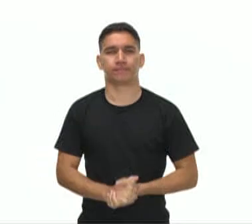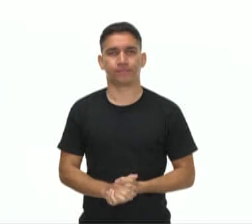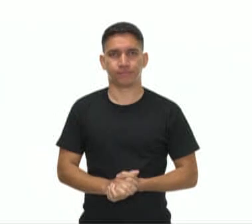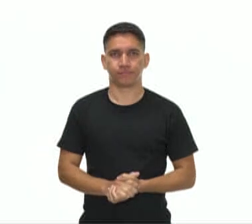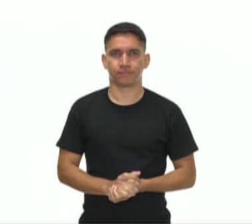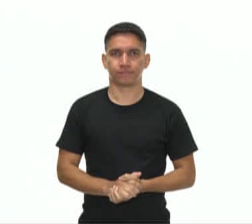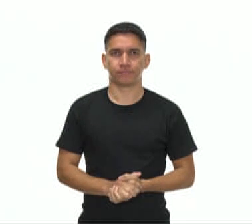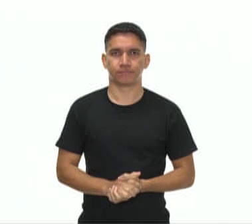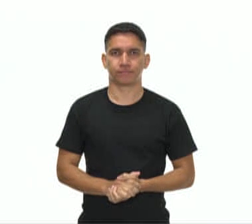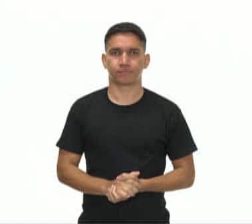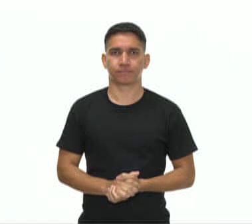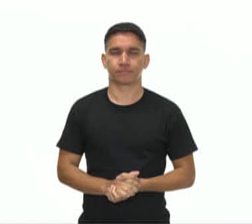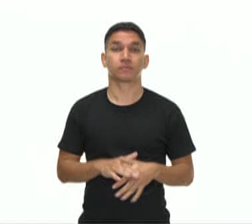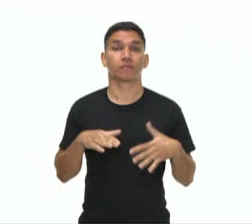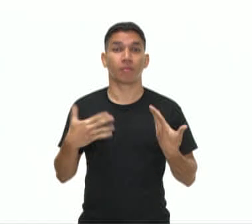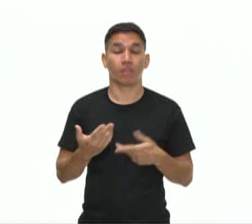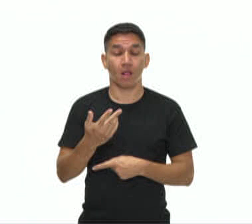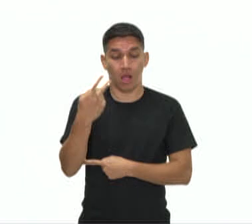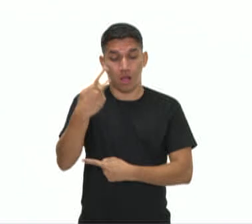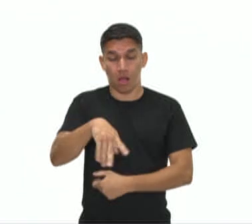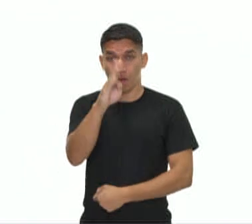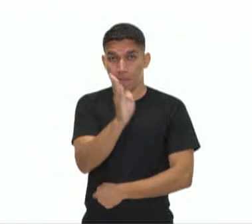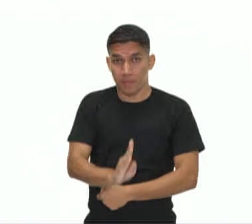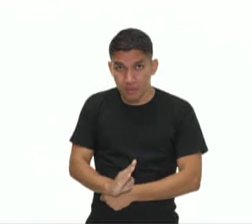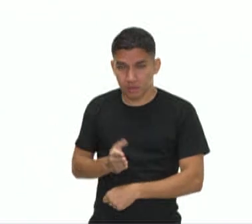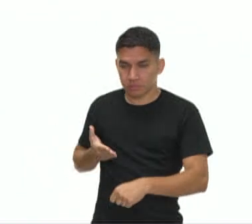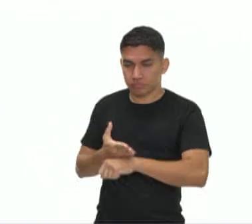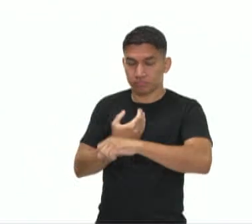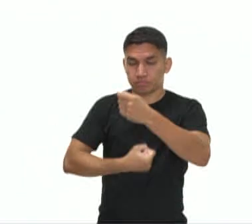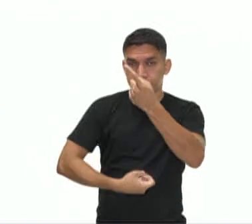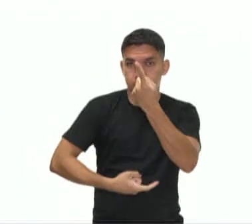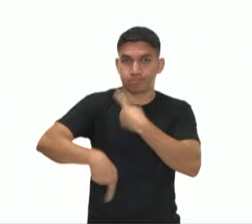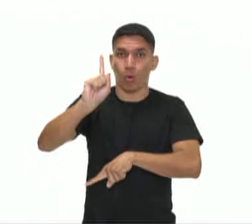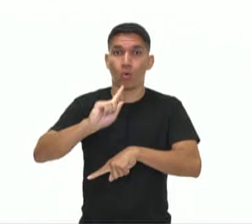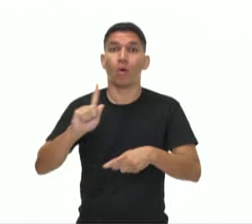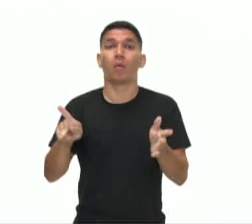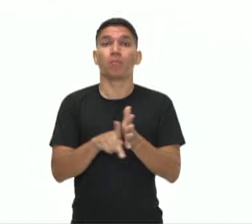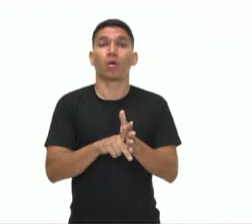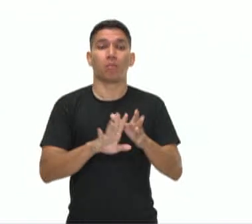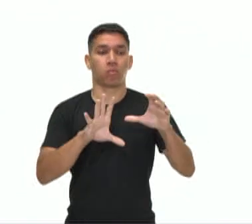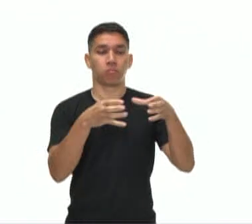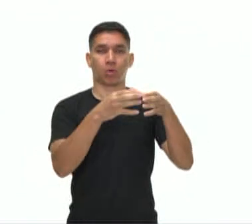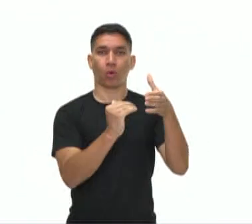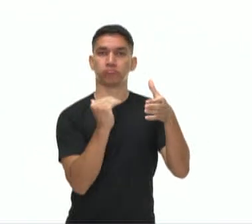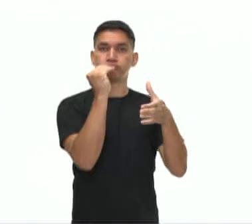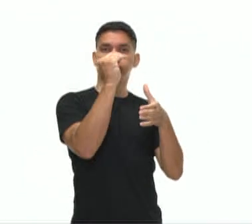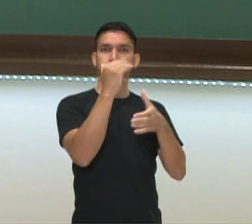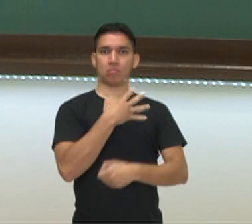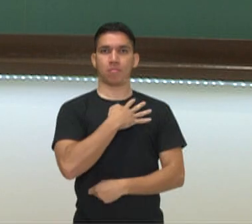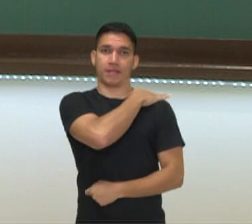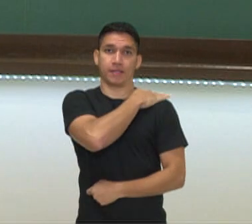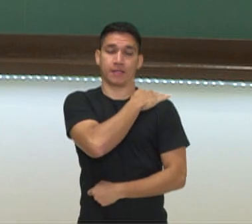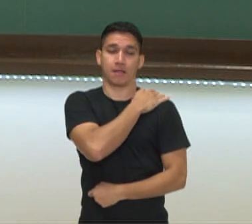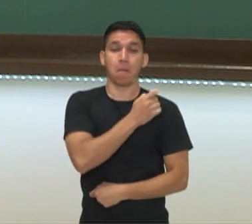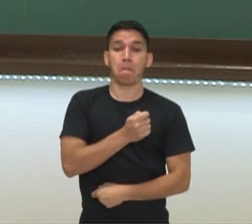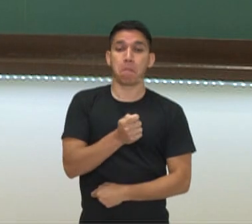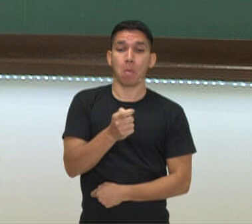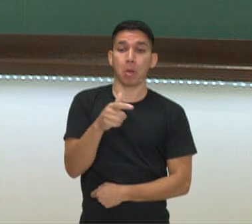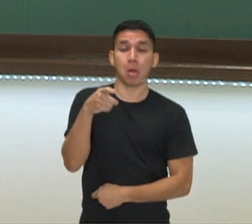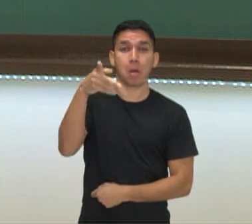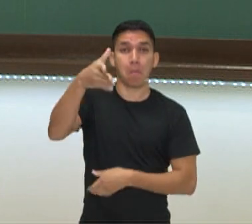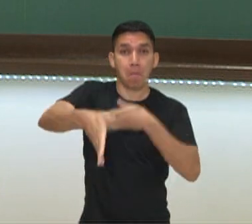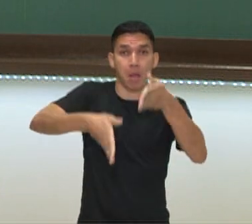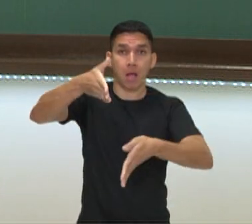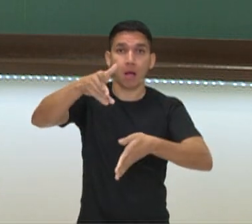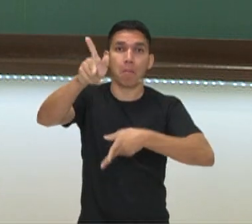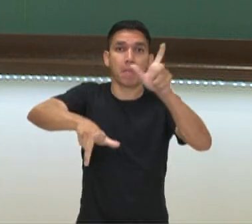Brasil surgiu de um movimento da cúpula militar sem a participação da população. É uma ideia muito